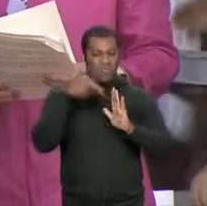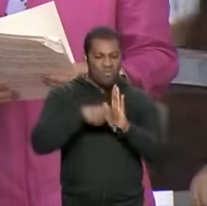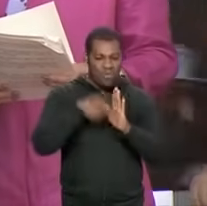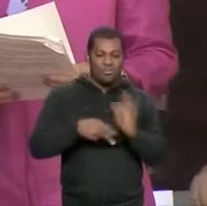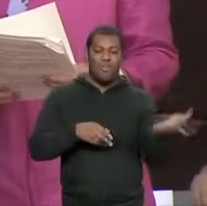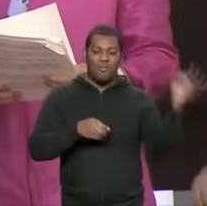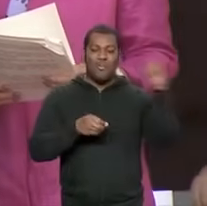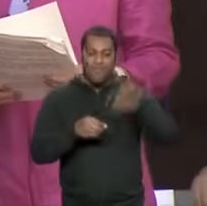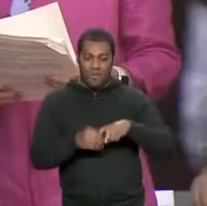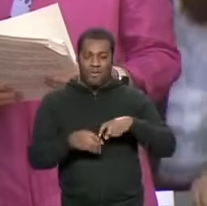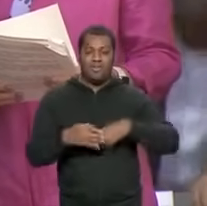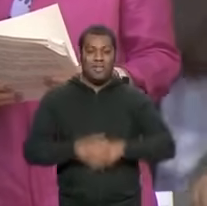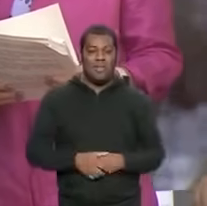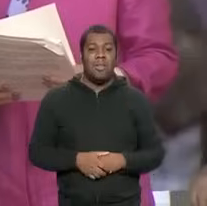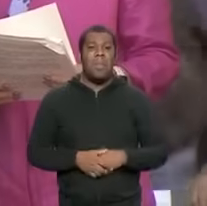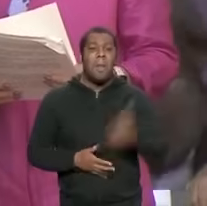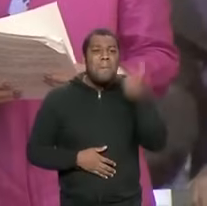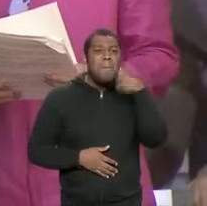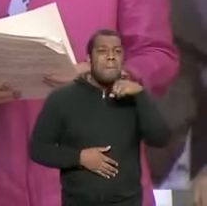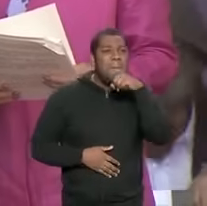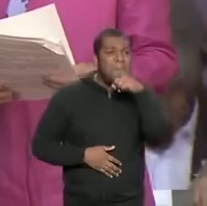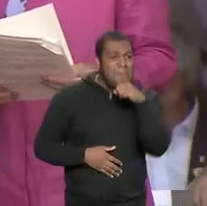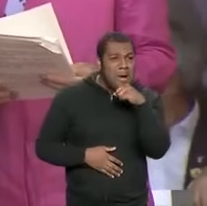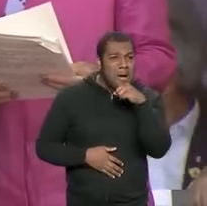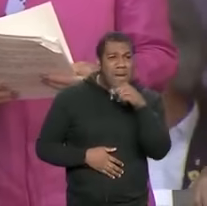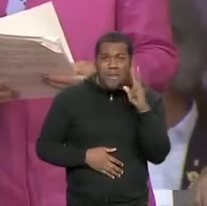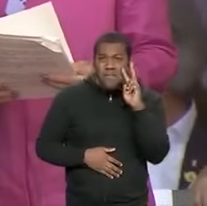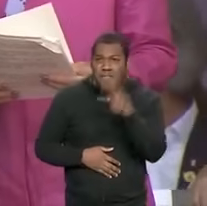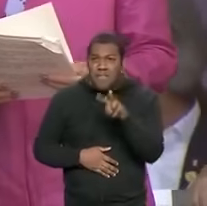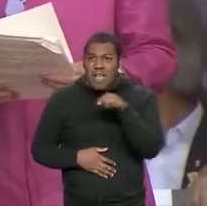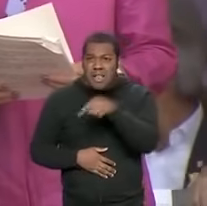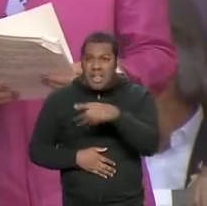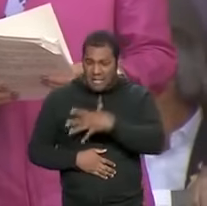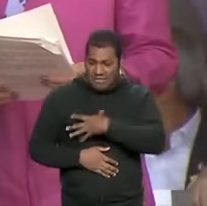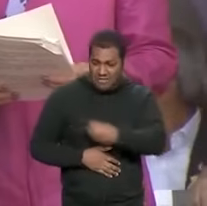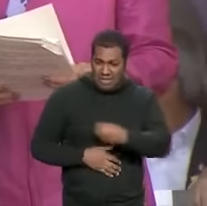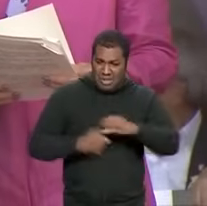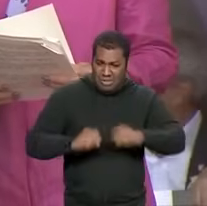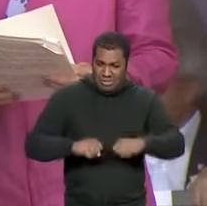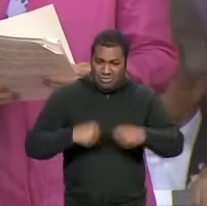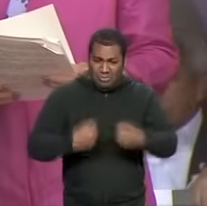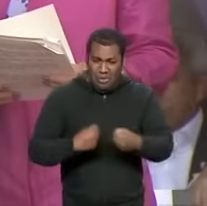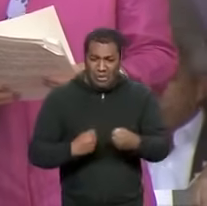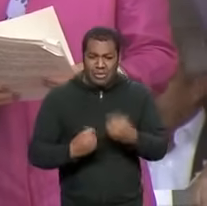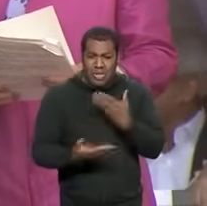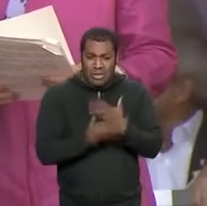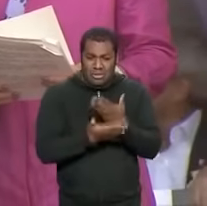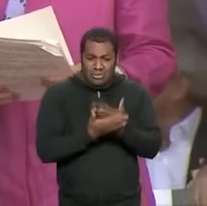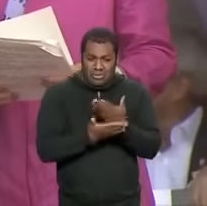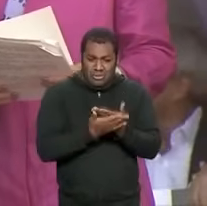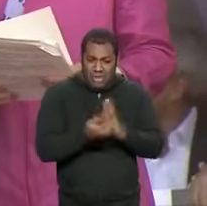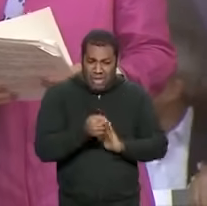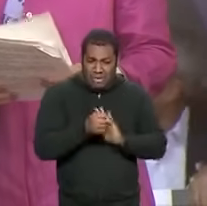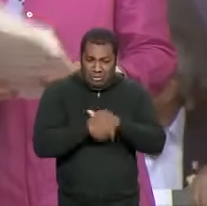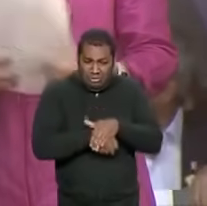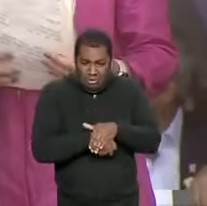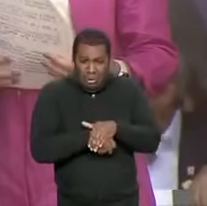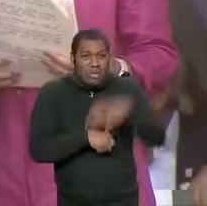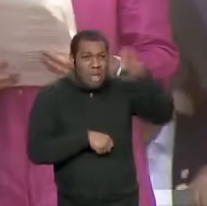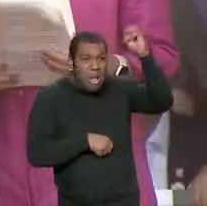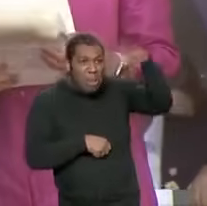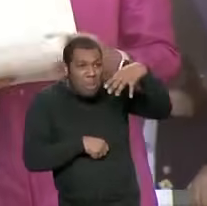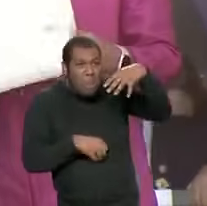nenhuma mãe precisará ver o filho se esforçando para estudar à noite eu sou barulho de um canteiro